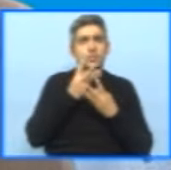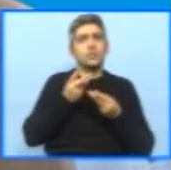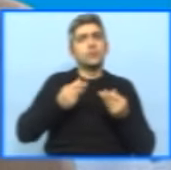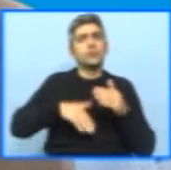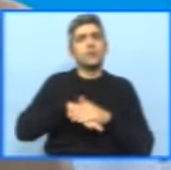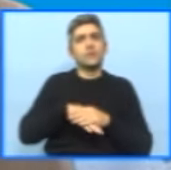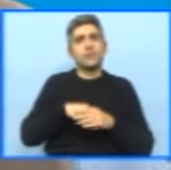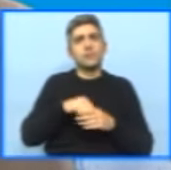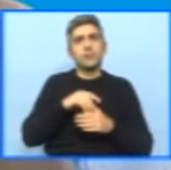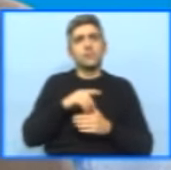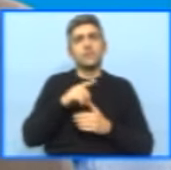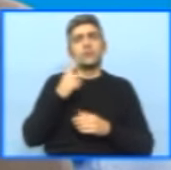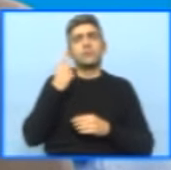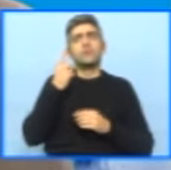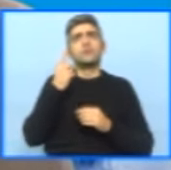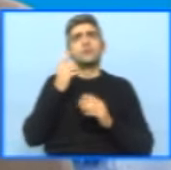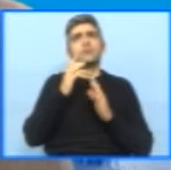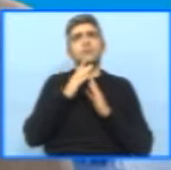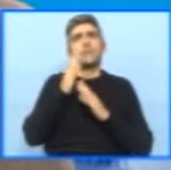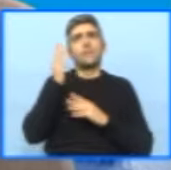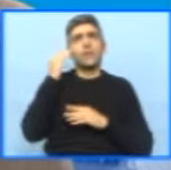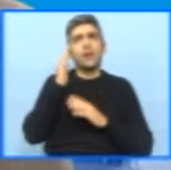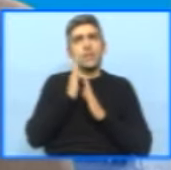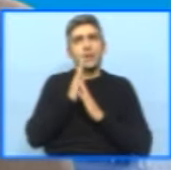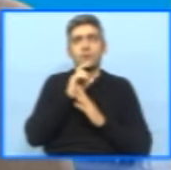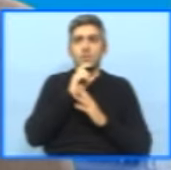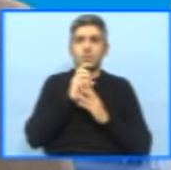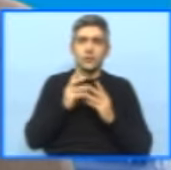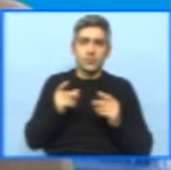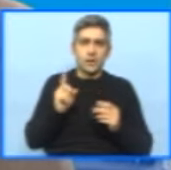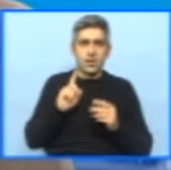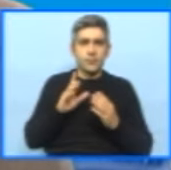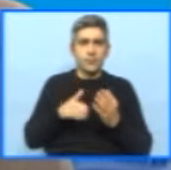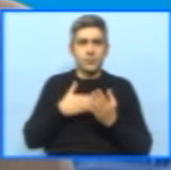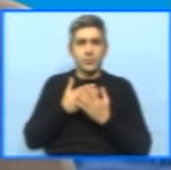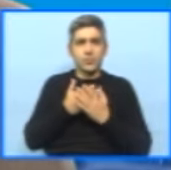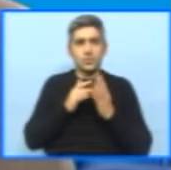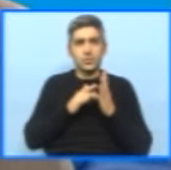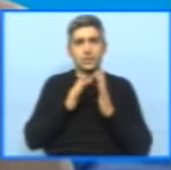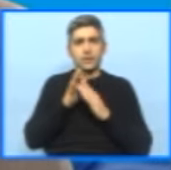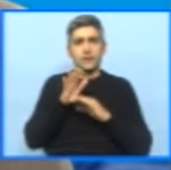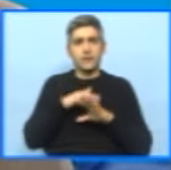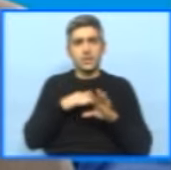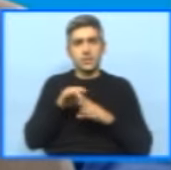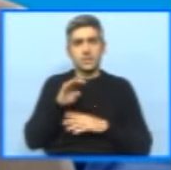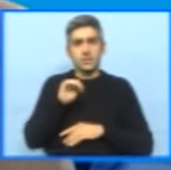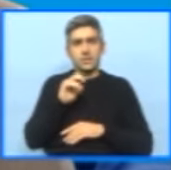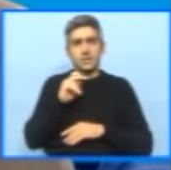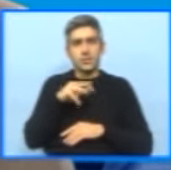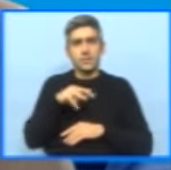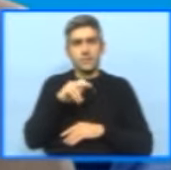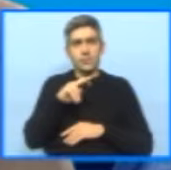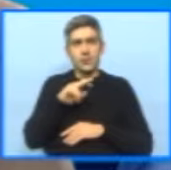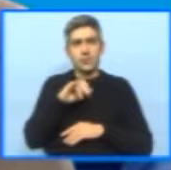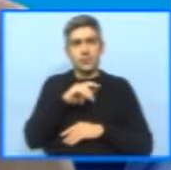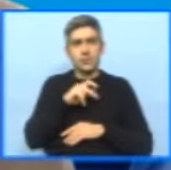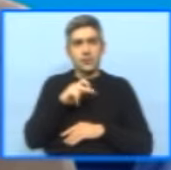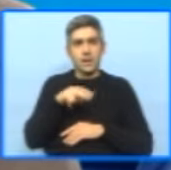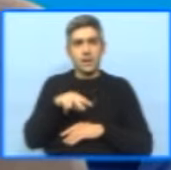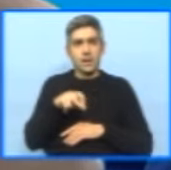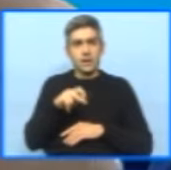um bem que é divino, um bem que vem de Deus. E é essa a proposta que Jesus faz à Samaritana e a cada um de nós nas leituras de